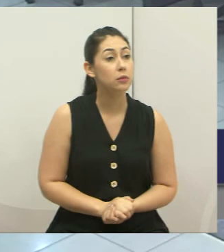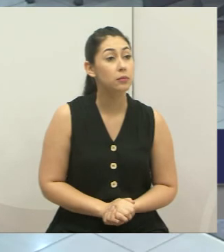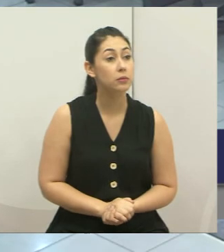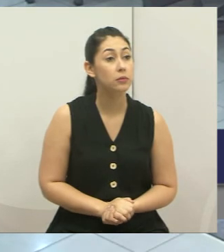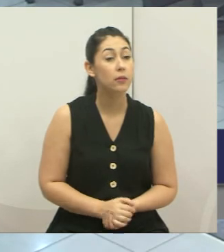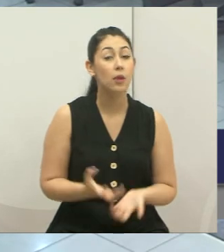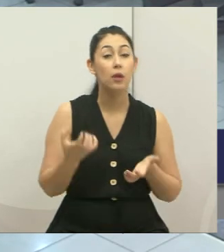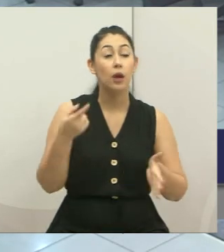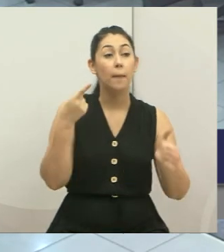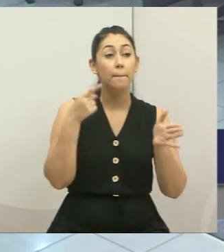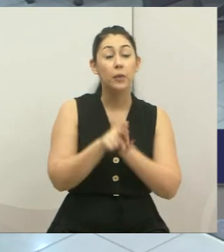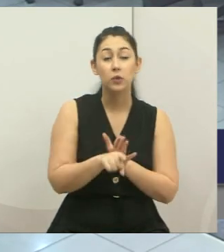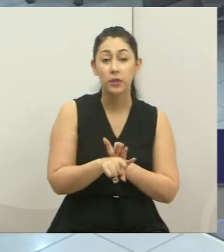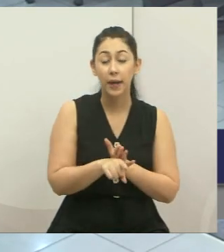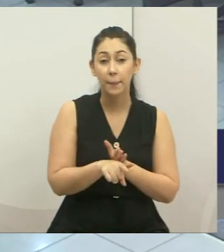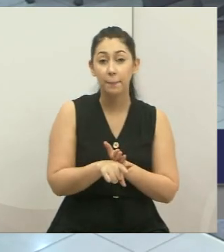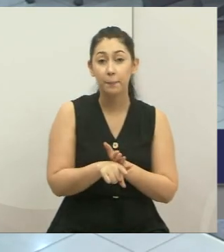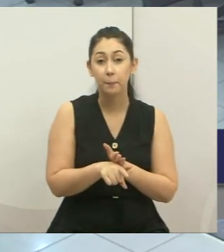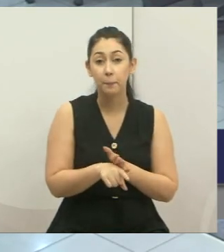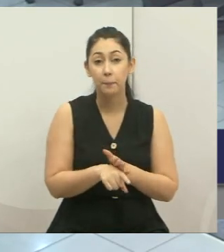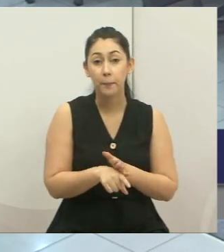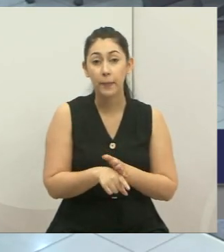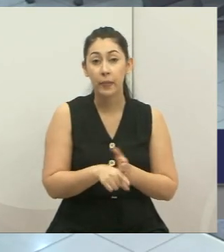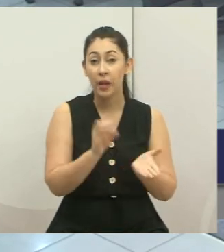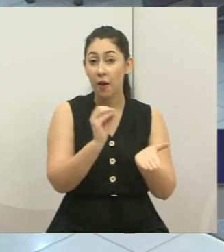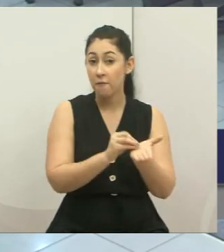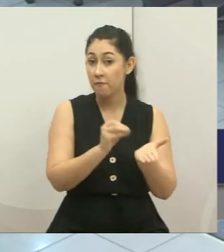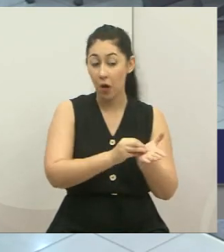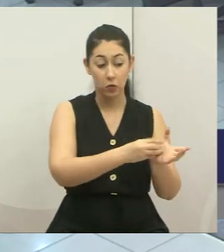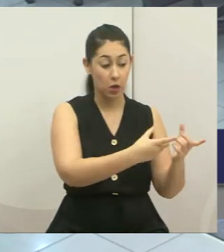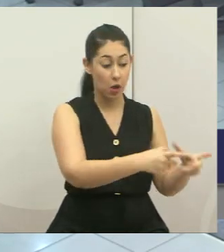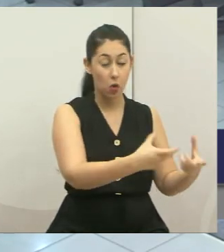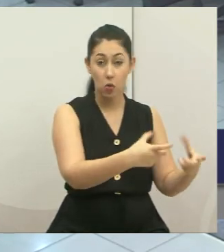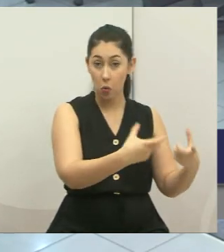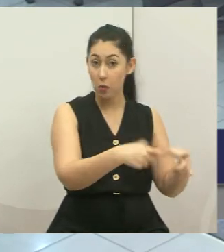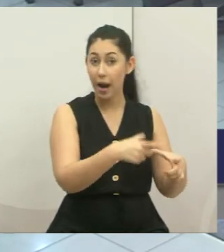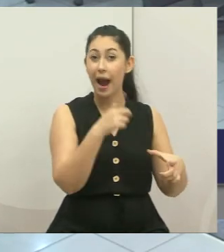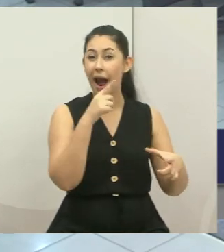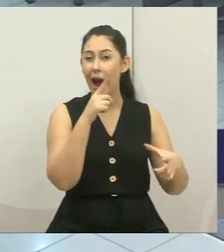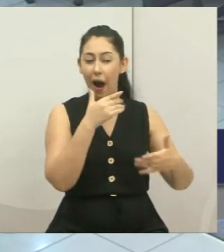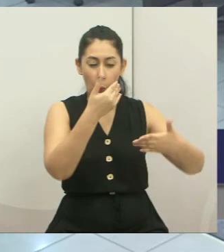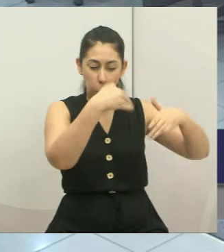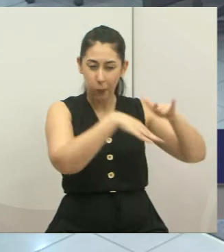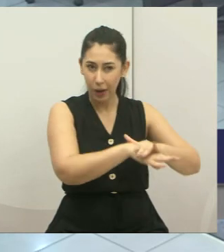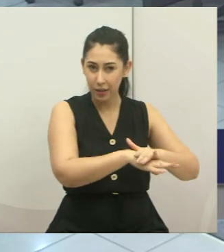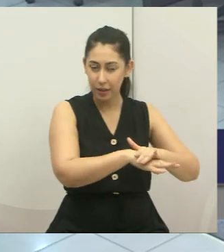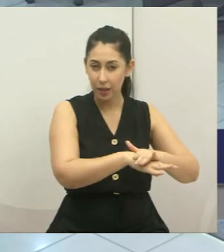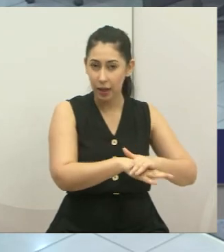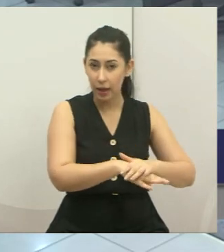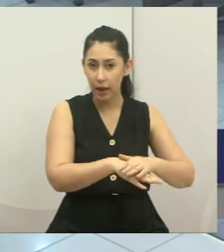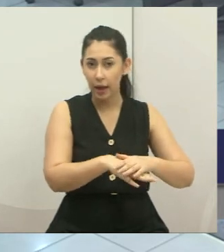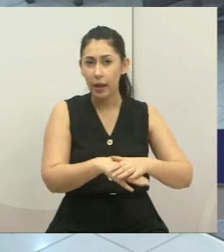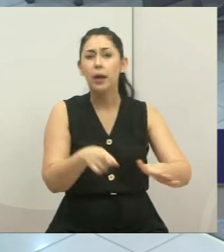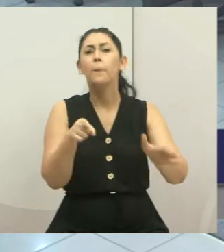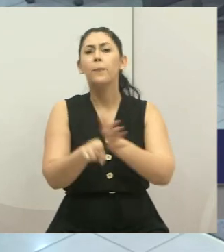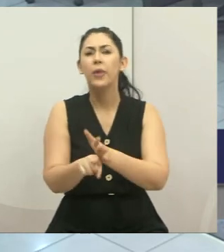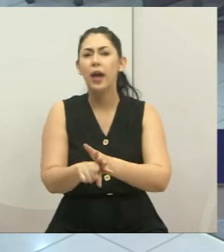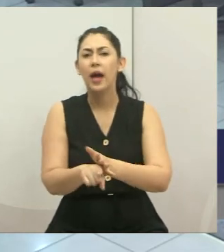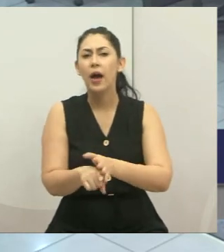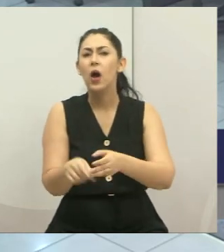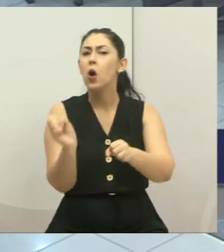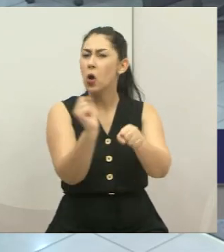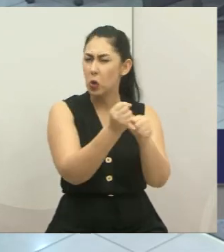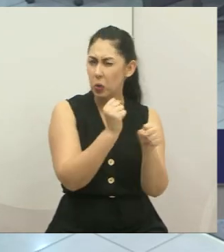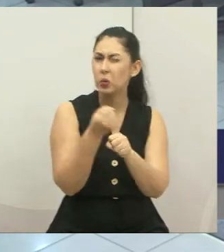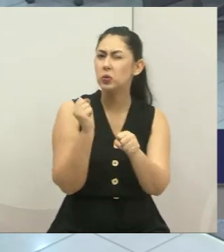Gostaria de perguntar à mesa sobre a falta de reservatórios em alguns bairros e se a construção dos mesmos não